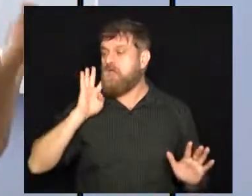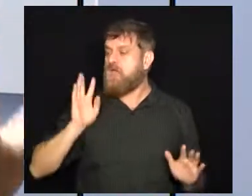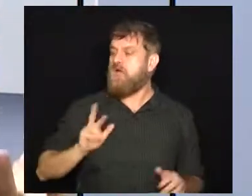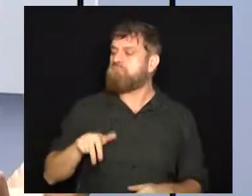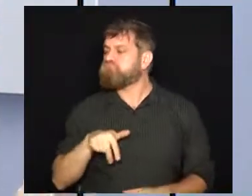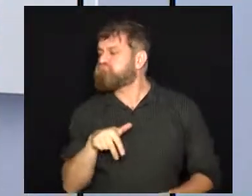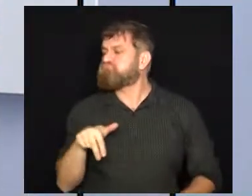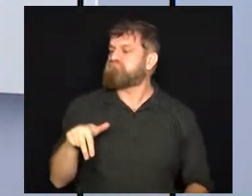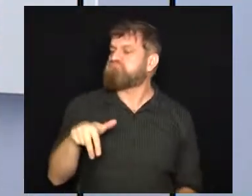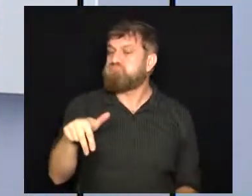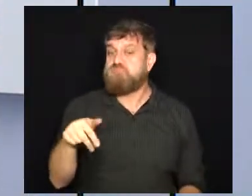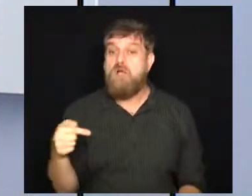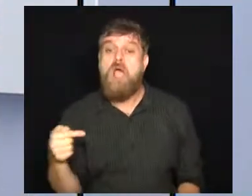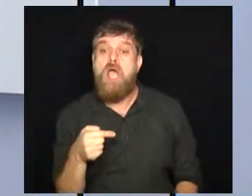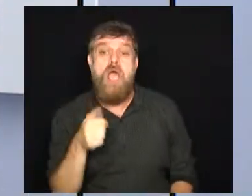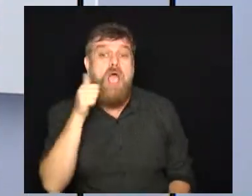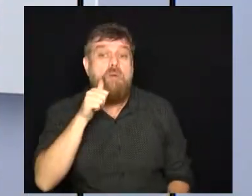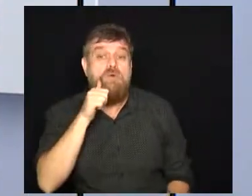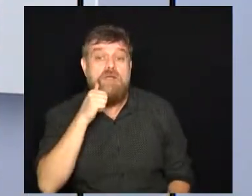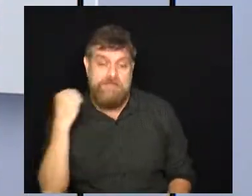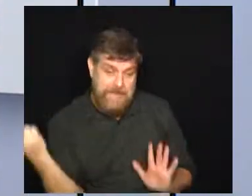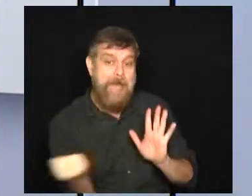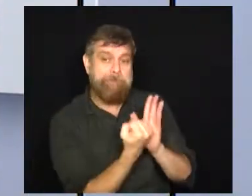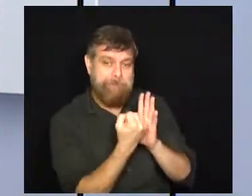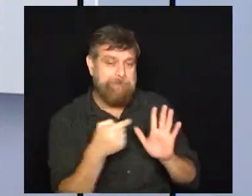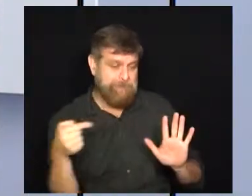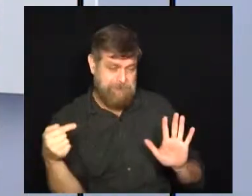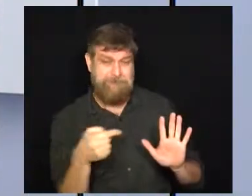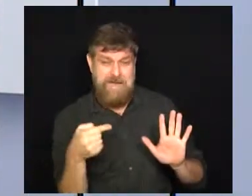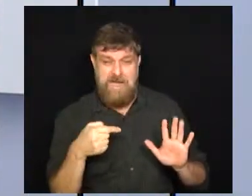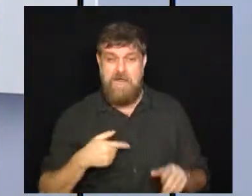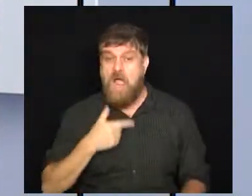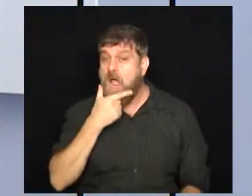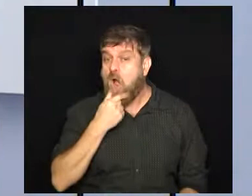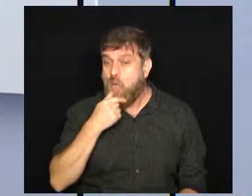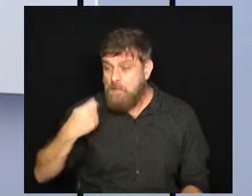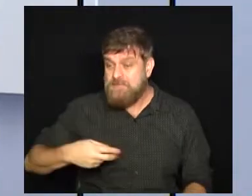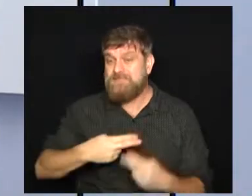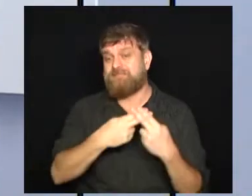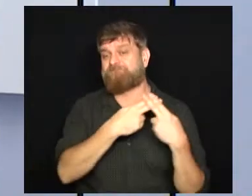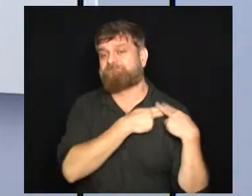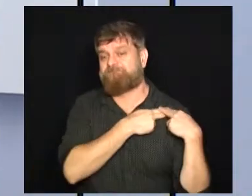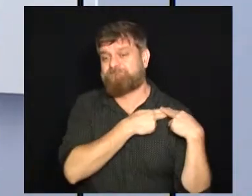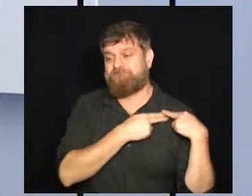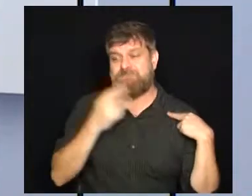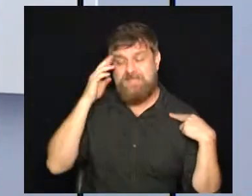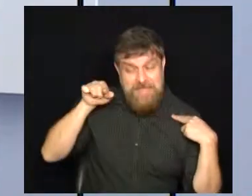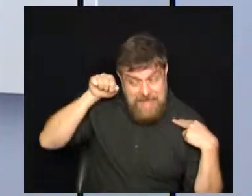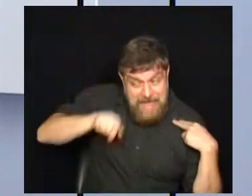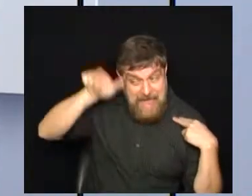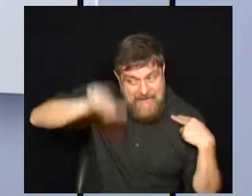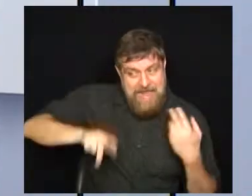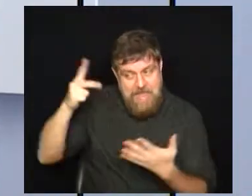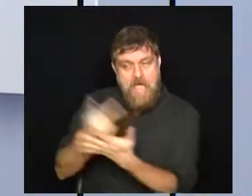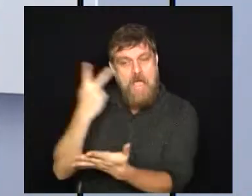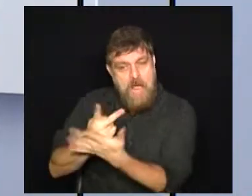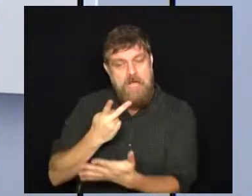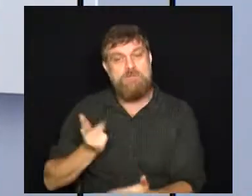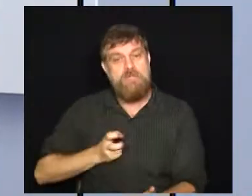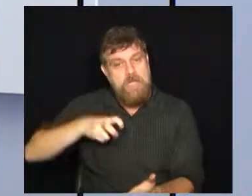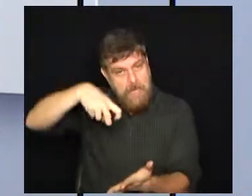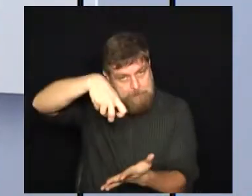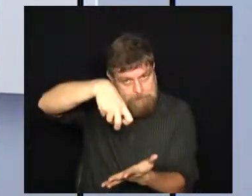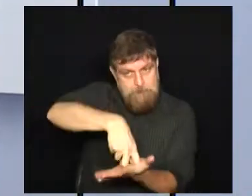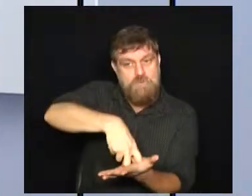Isso acontece. O que a gente está discutindo é o seguinte: o homem precisa ser responsabilizado pela agressão. E faz parte do processo de punição,